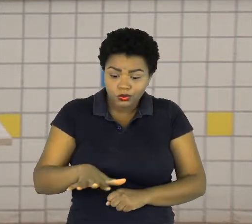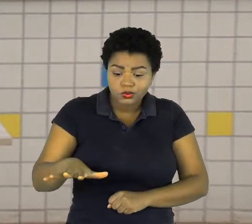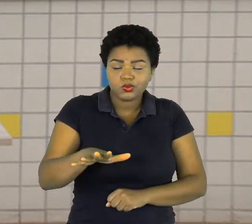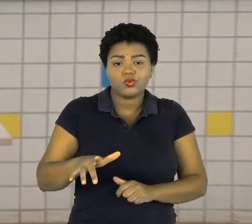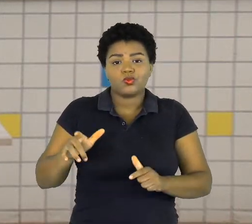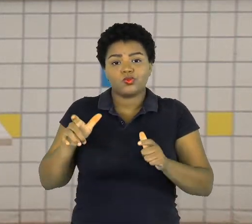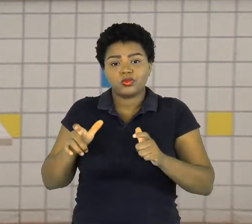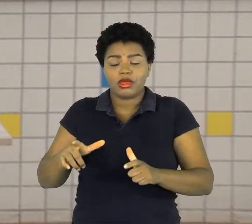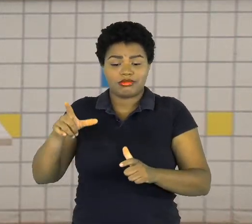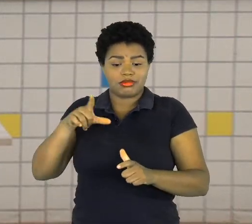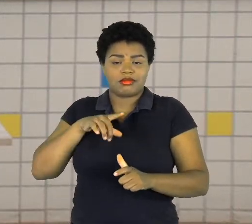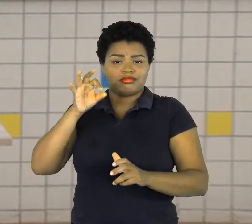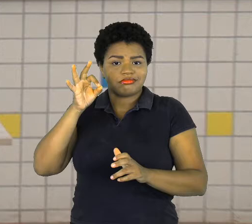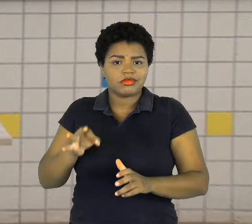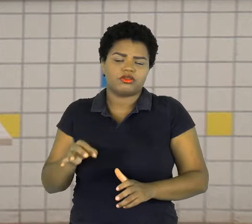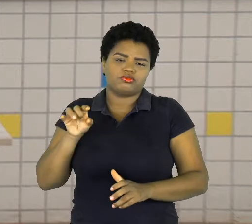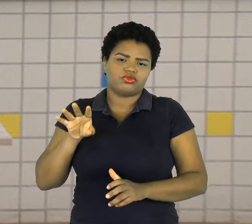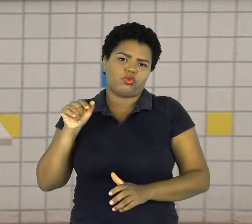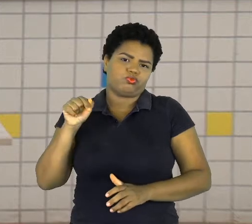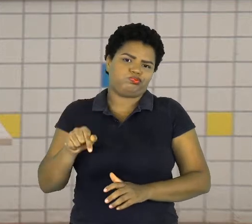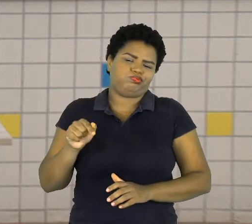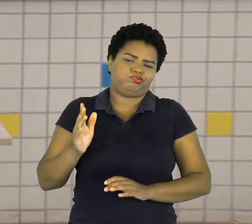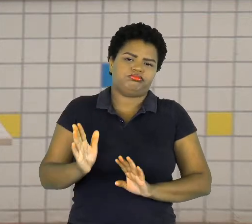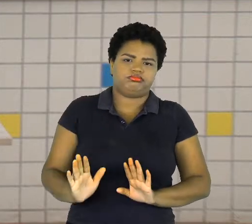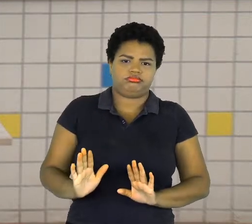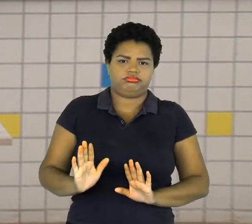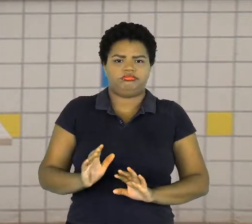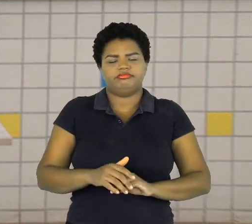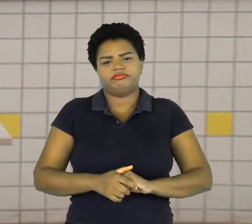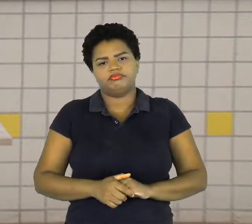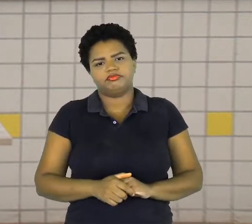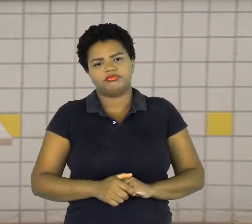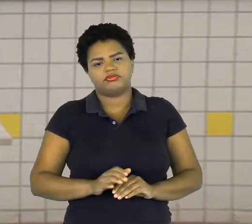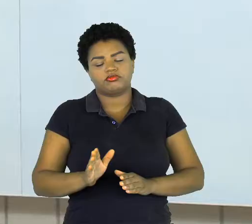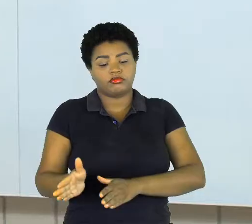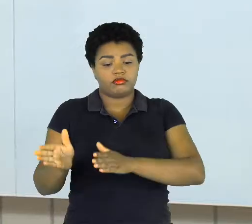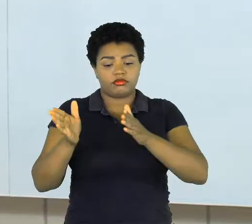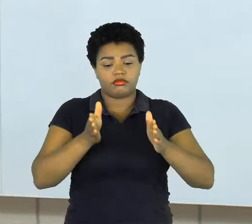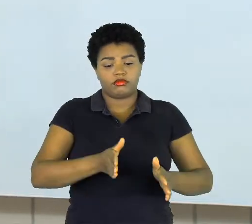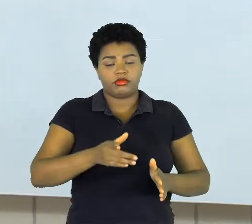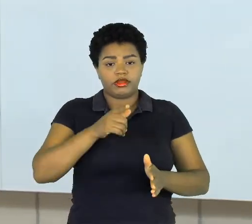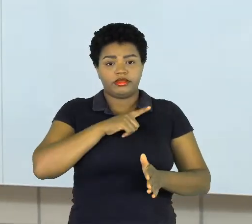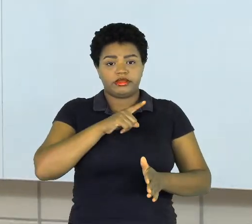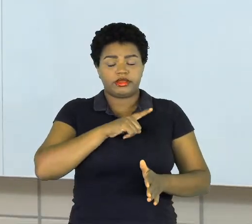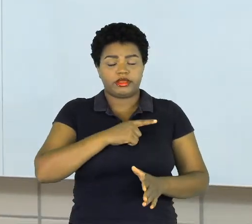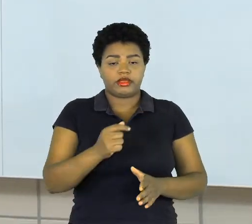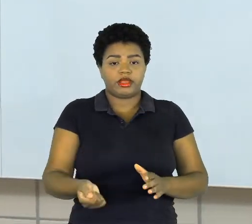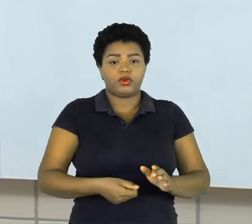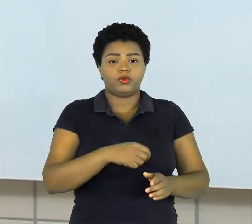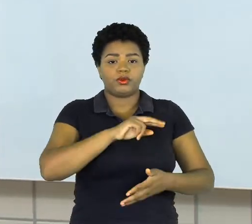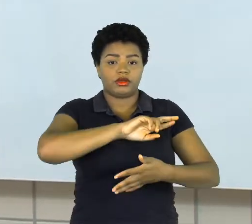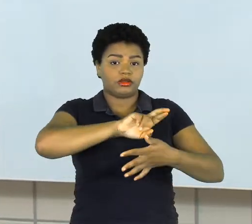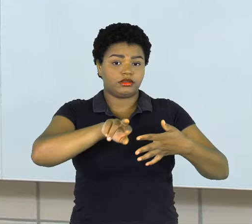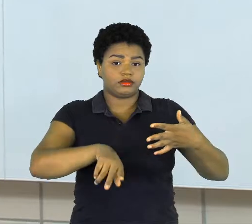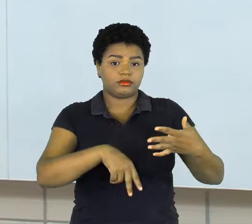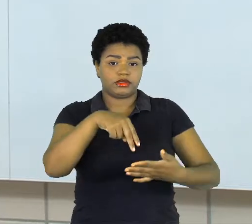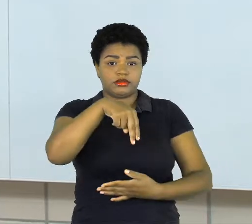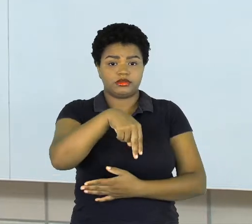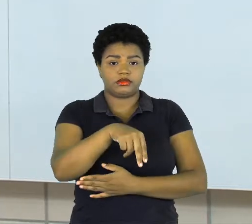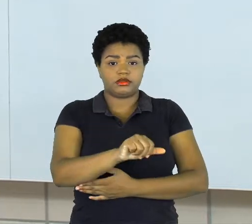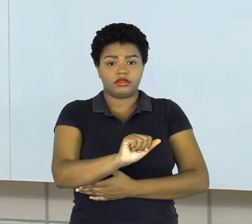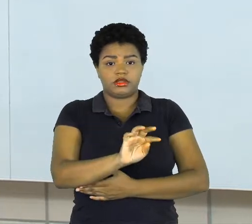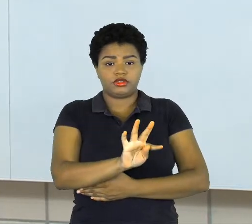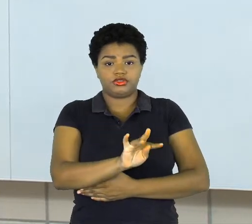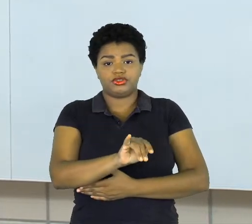determinado lugar, endêmica. De outro lado, nós temos espécie nativa. Espécie nativa